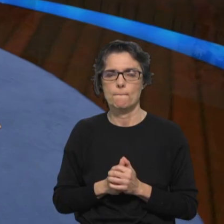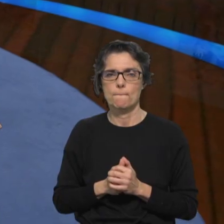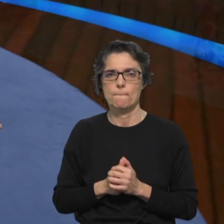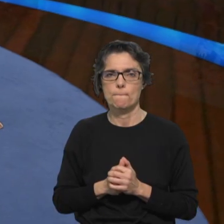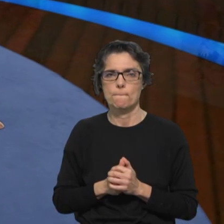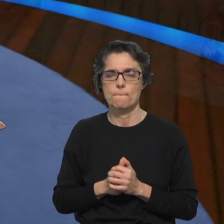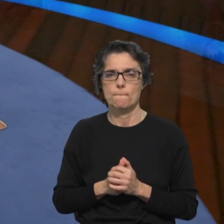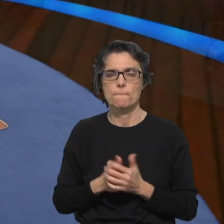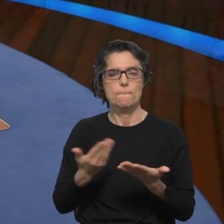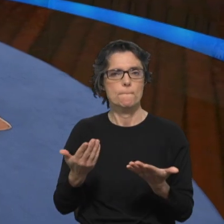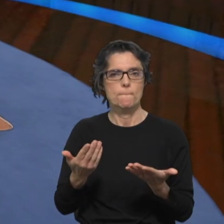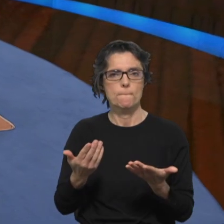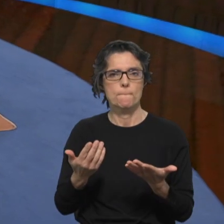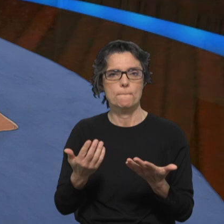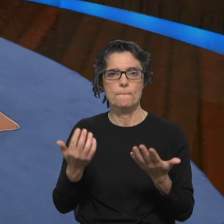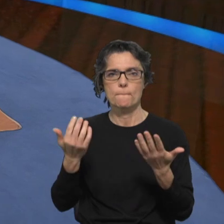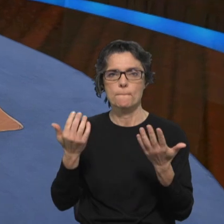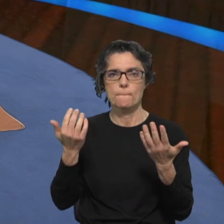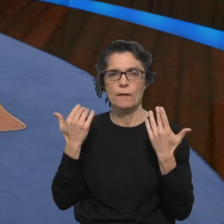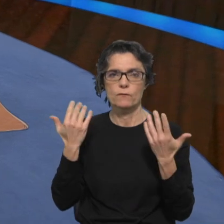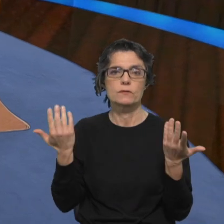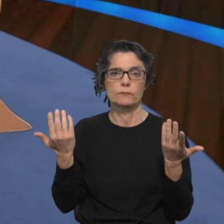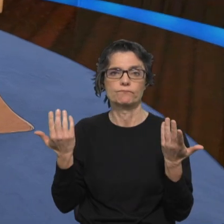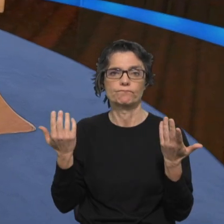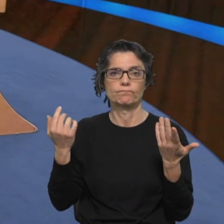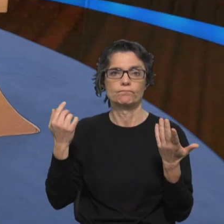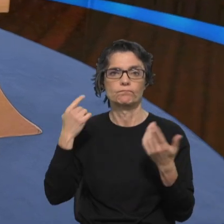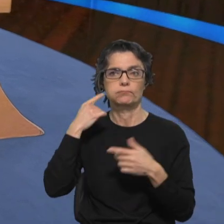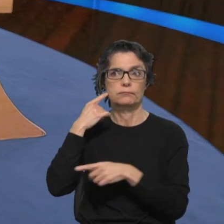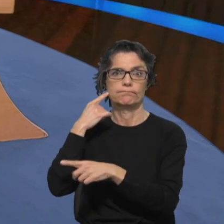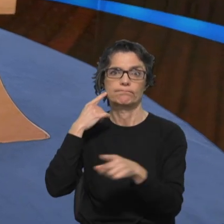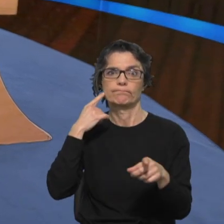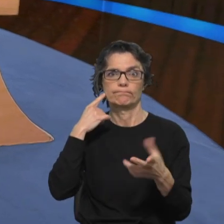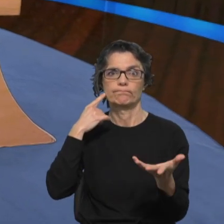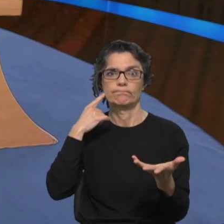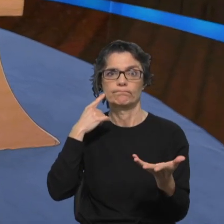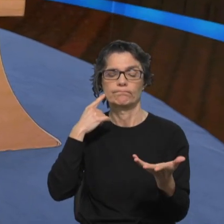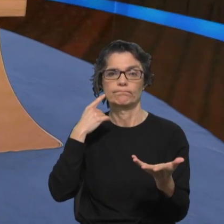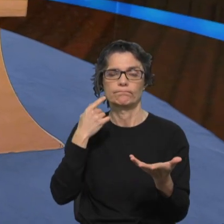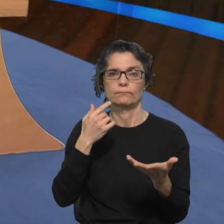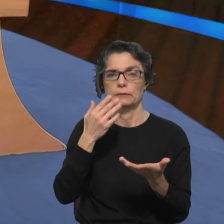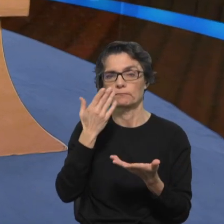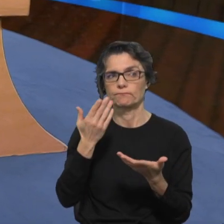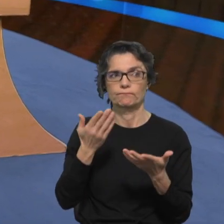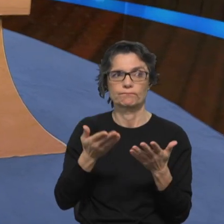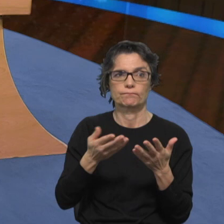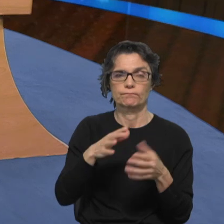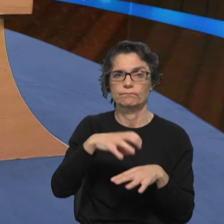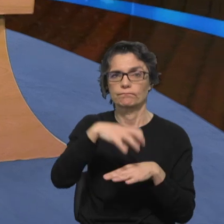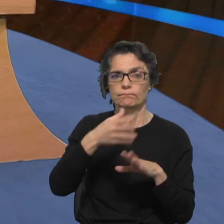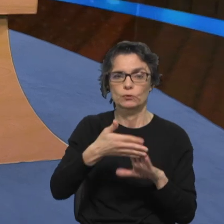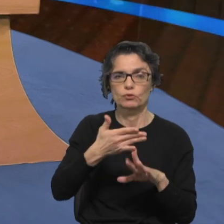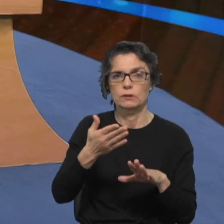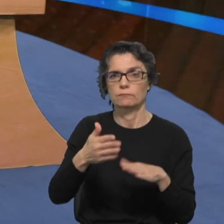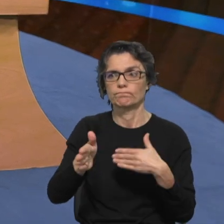Infelizmente, as notícias vão-nos trazendo sempre a indicação de urgências a fechar, ou urgências